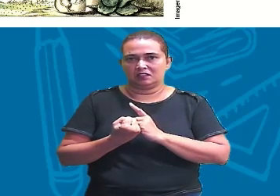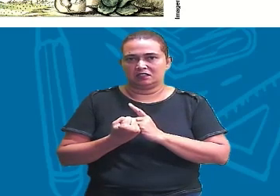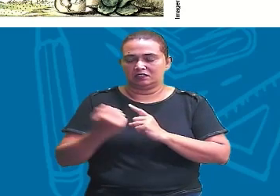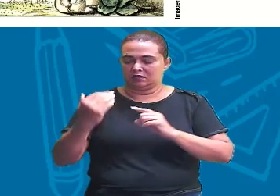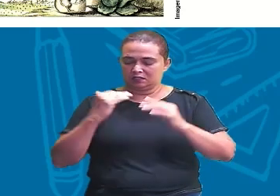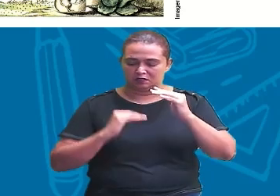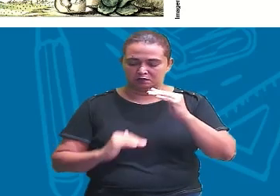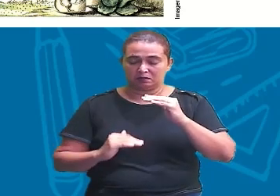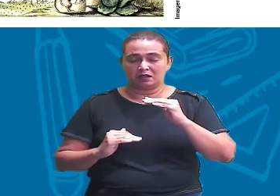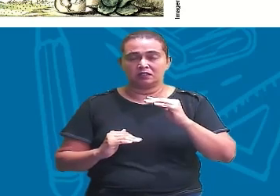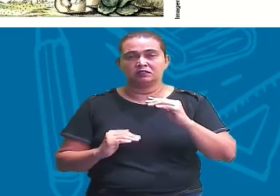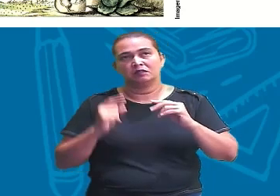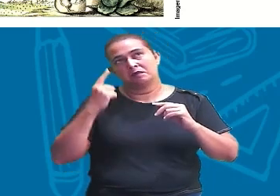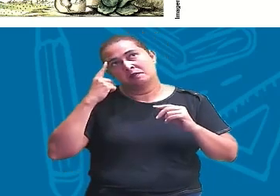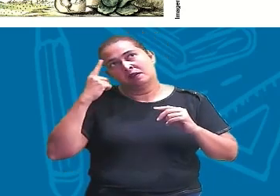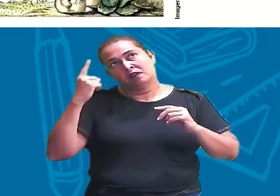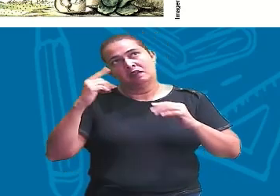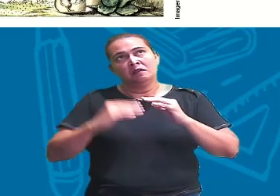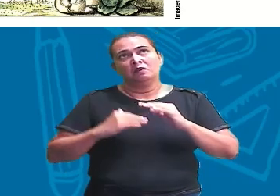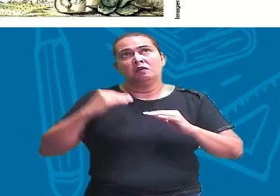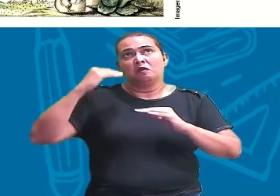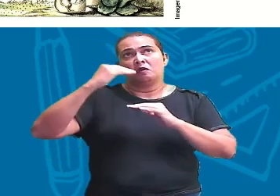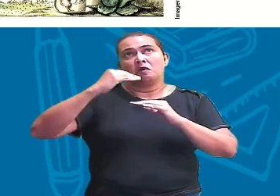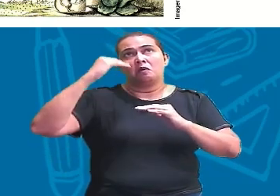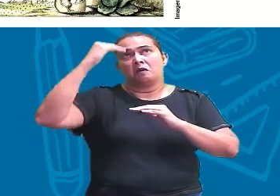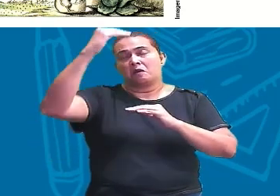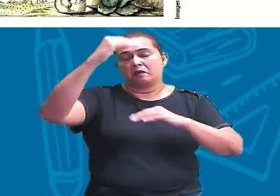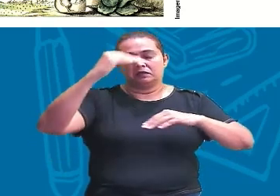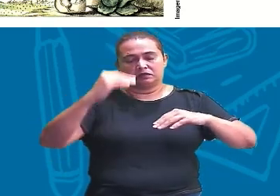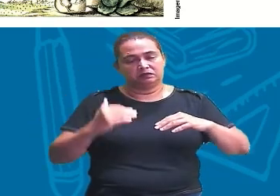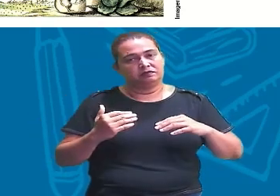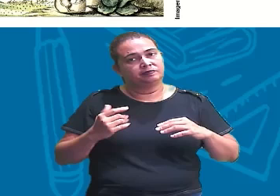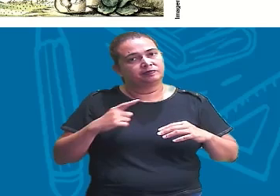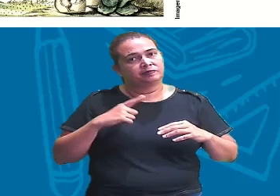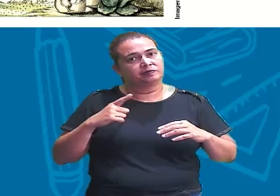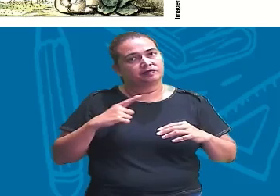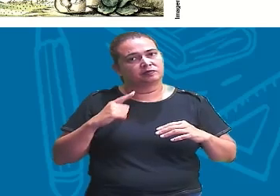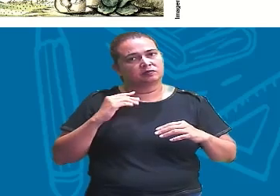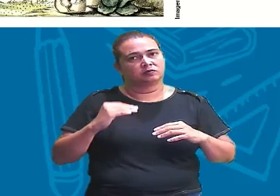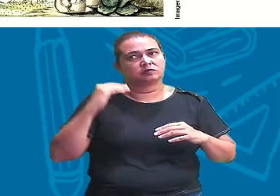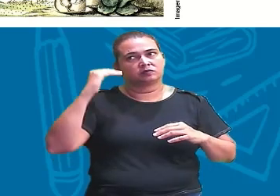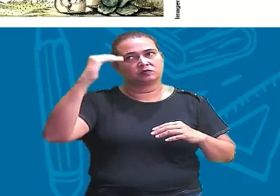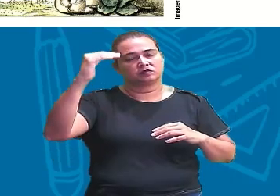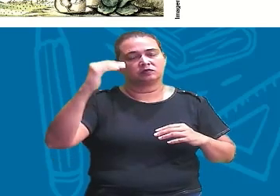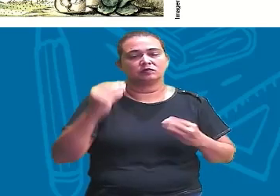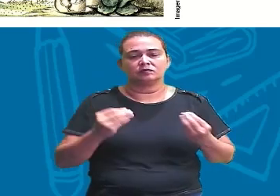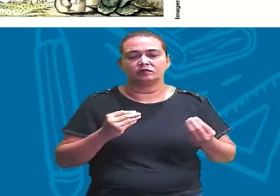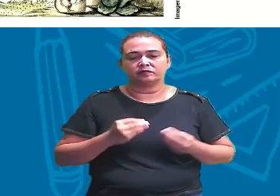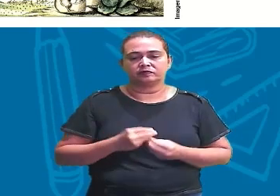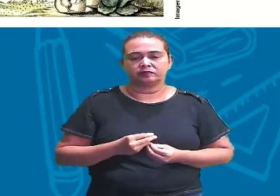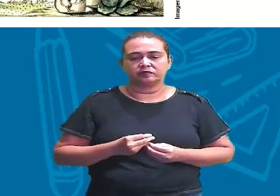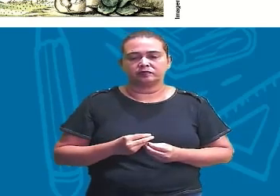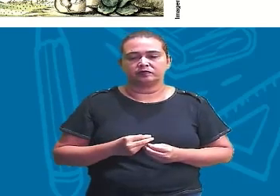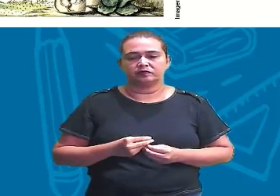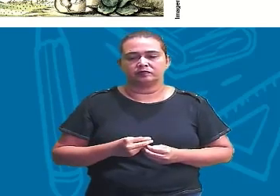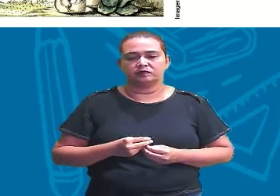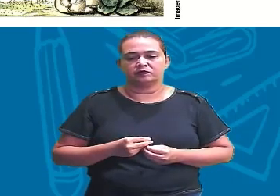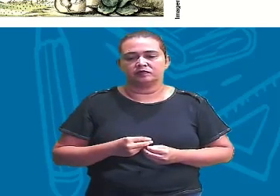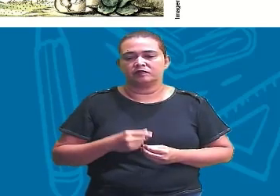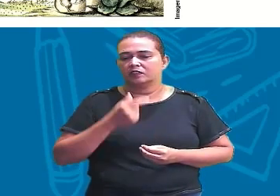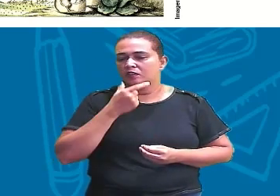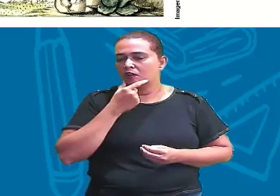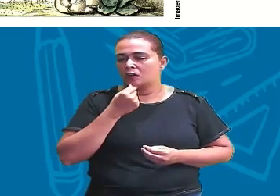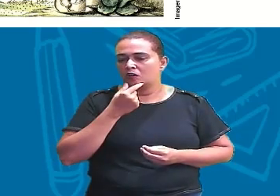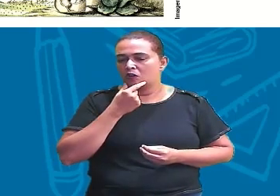o poder que existia acima dela, do primeiro e do segundo estado. Nós temos aí, ó, no quadrinho, um